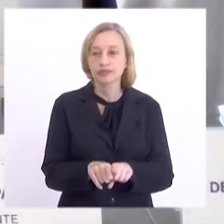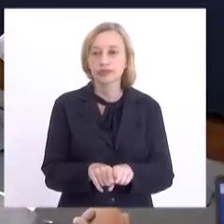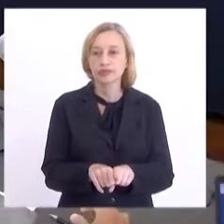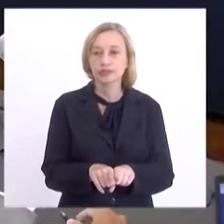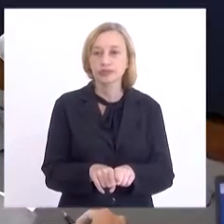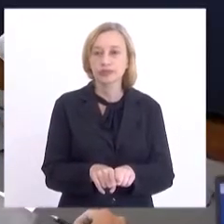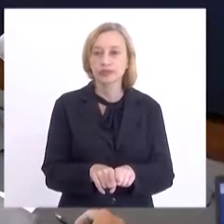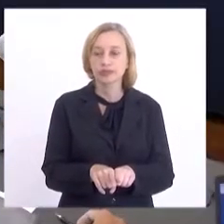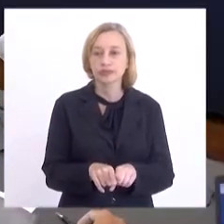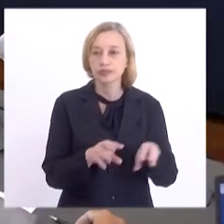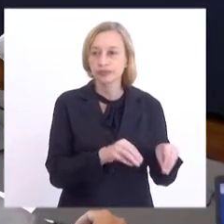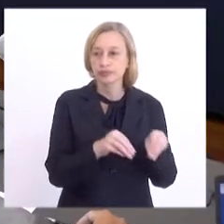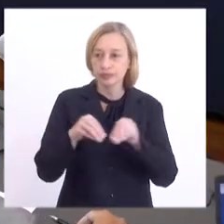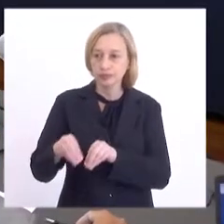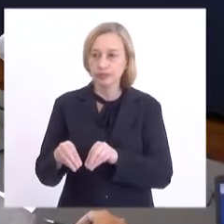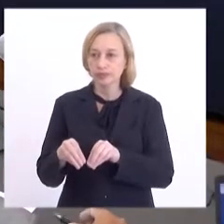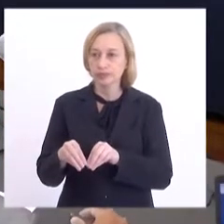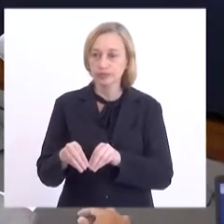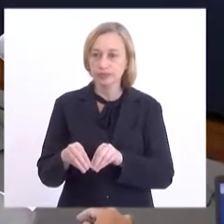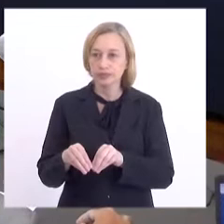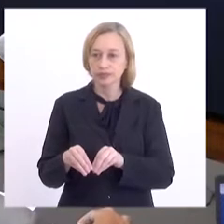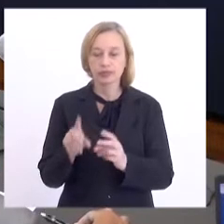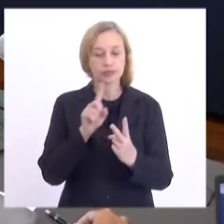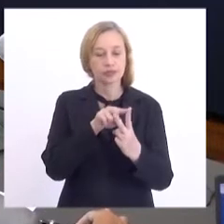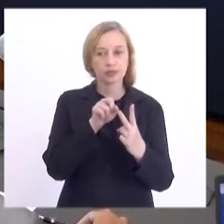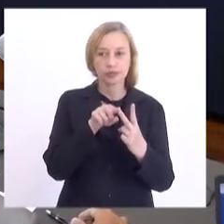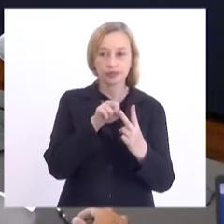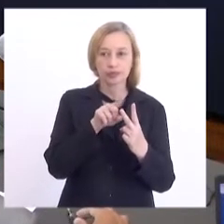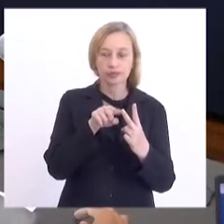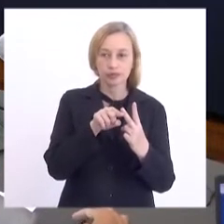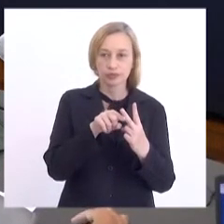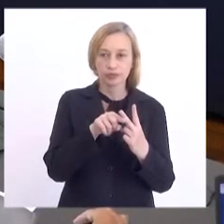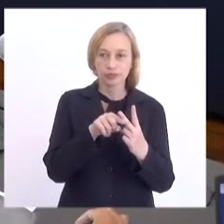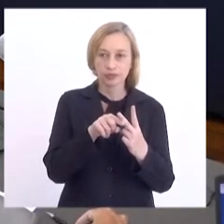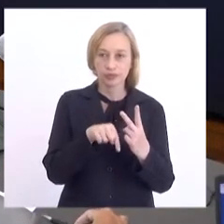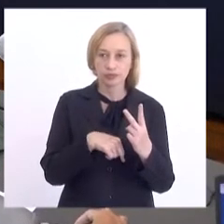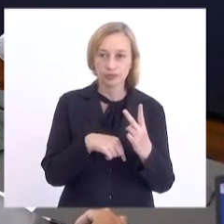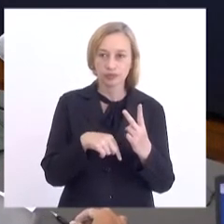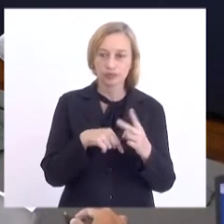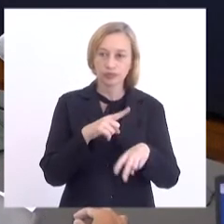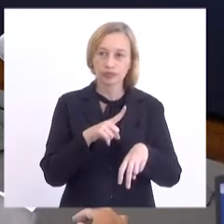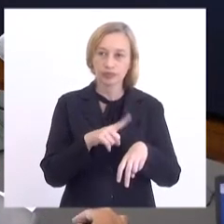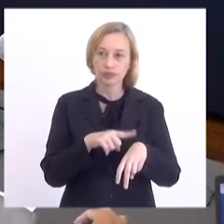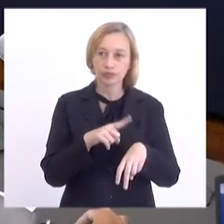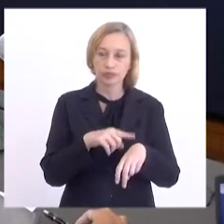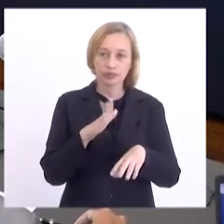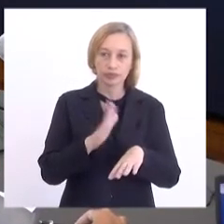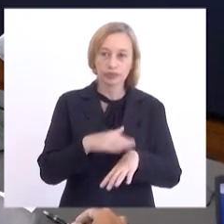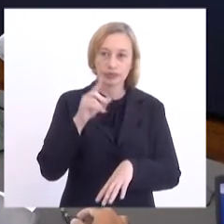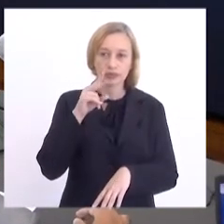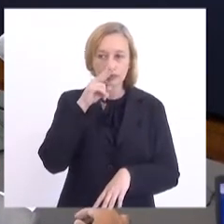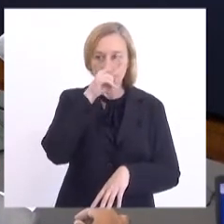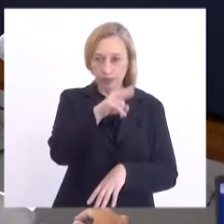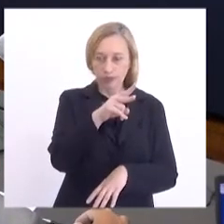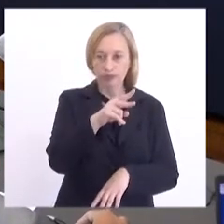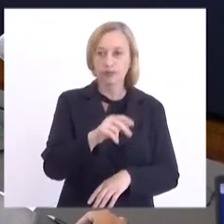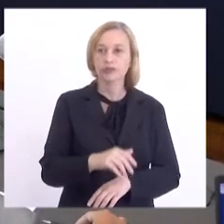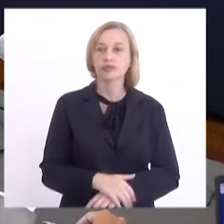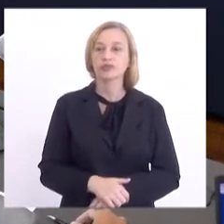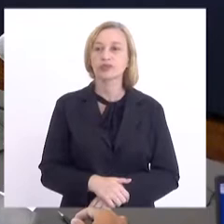remanejamentos eu só os dois instrumentos mais fortes